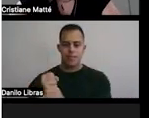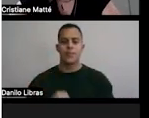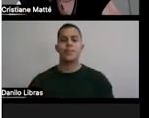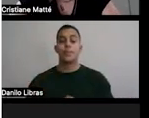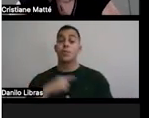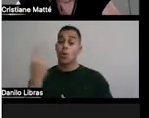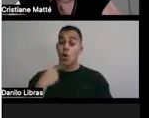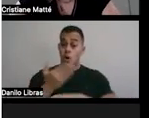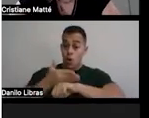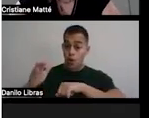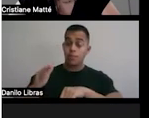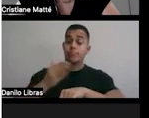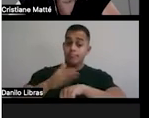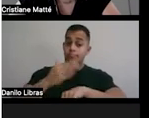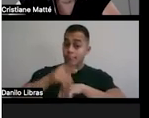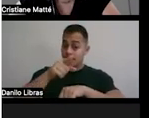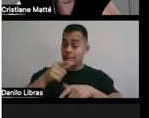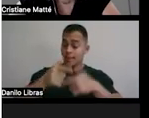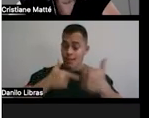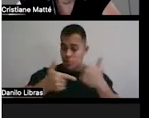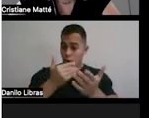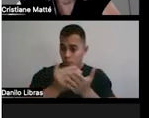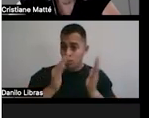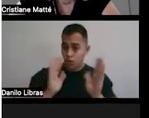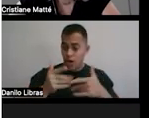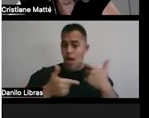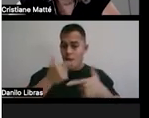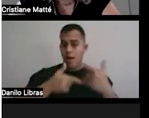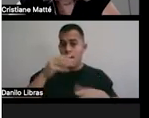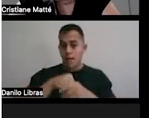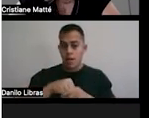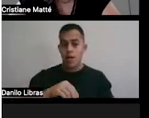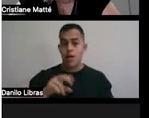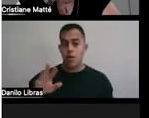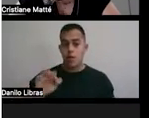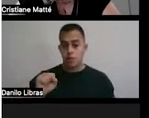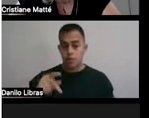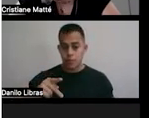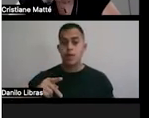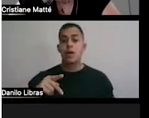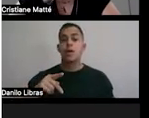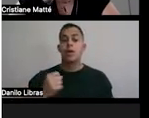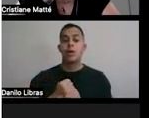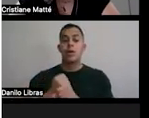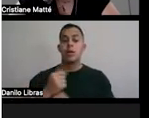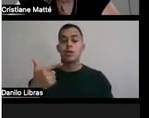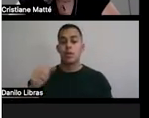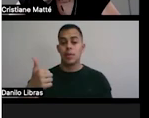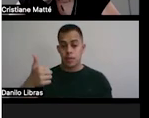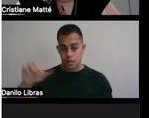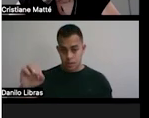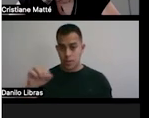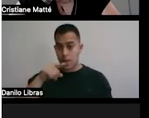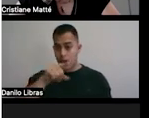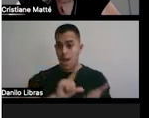a trabalhar nessa área no laboratório quando eu me tornei professora aqui da URGS em 2010, e o nosso primeiro artigo publicado foi esse artigo,